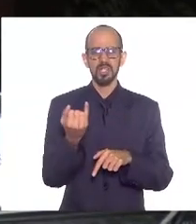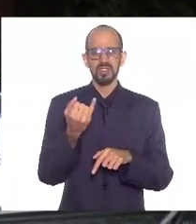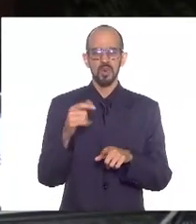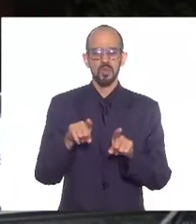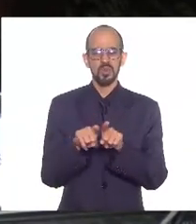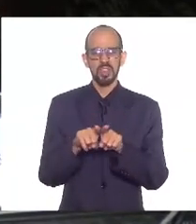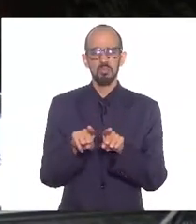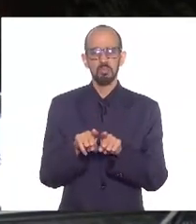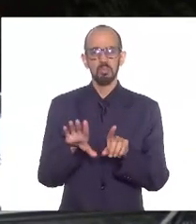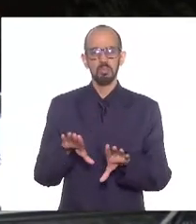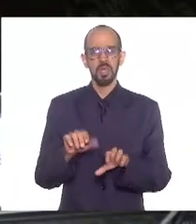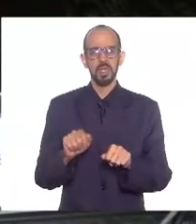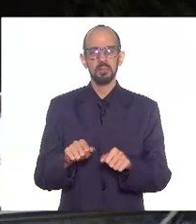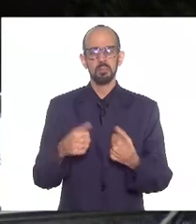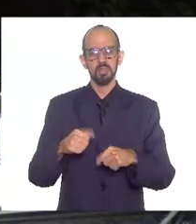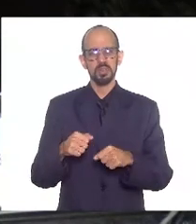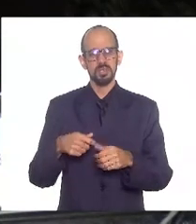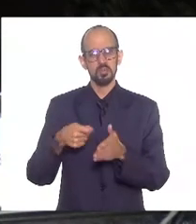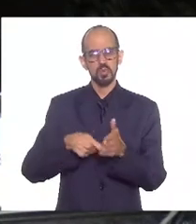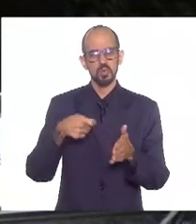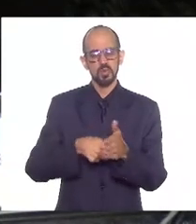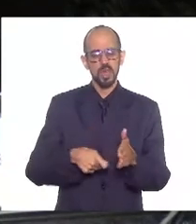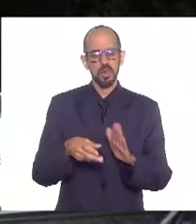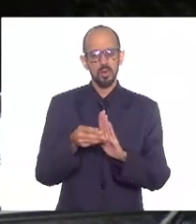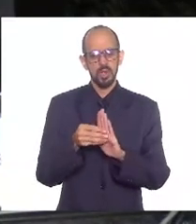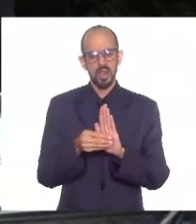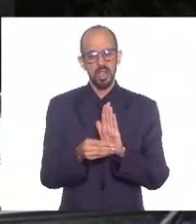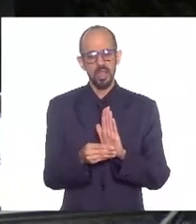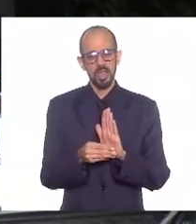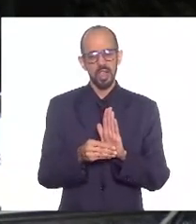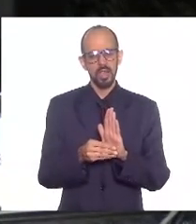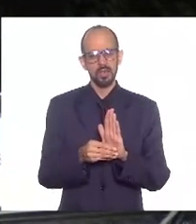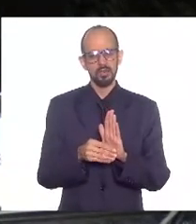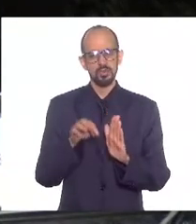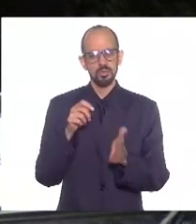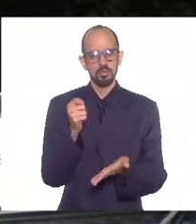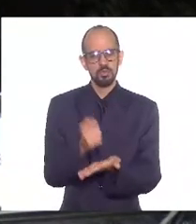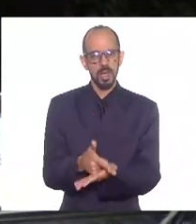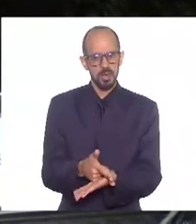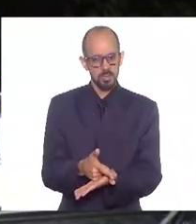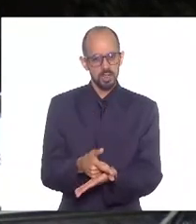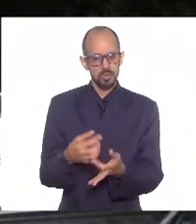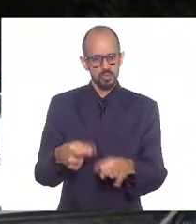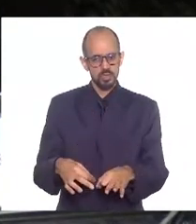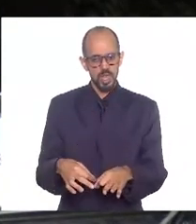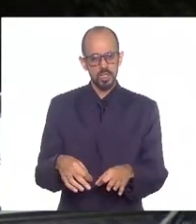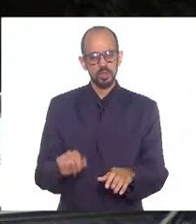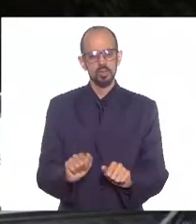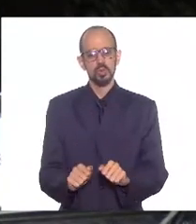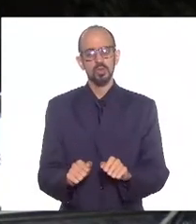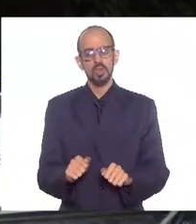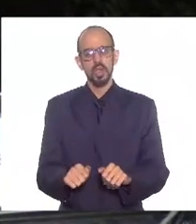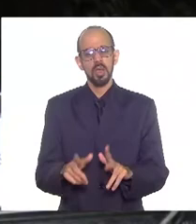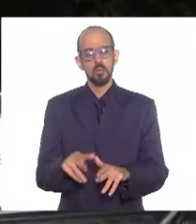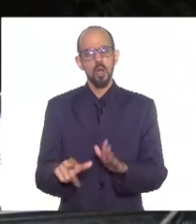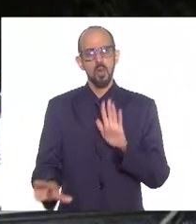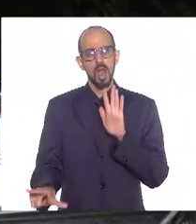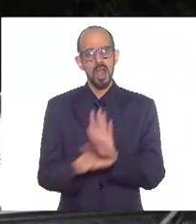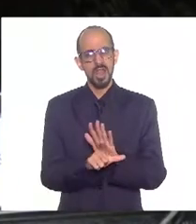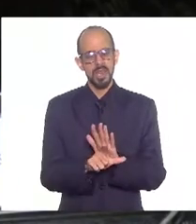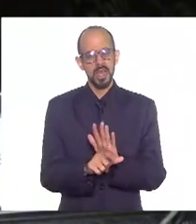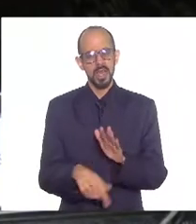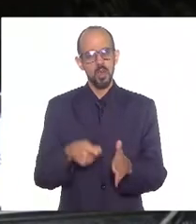calendário de pagamento para os primeiros dias do mês, no mínimo, aquilo que a lei fala, até o